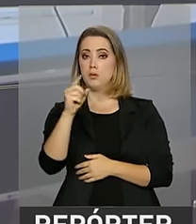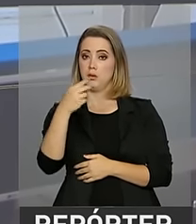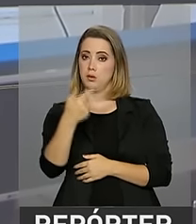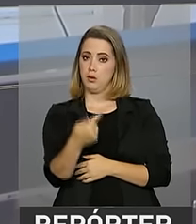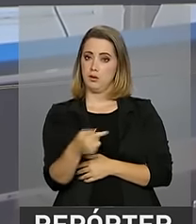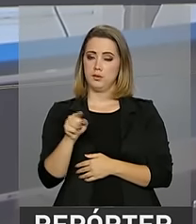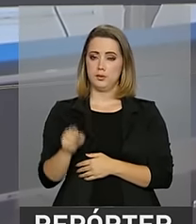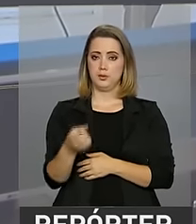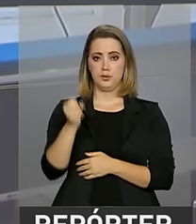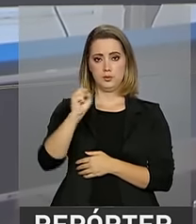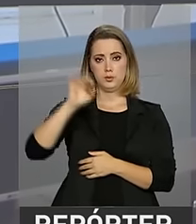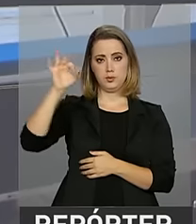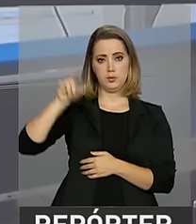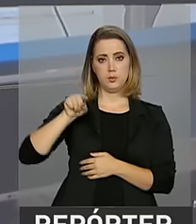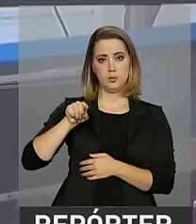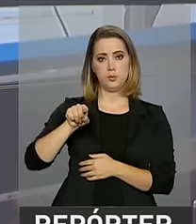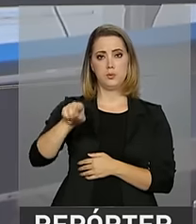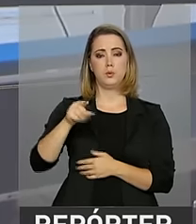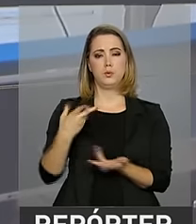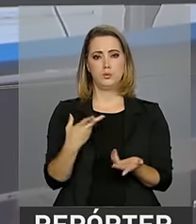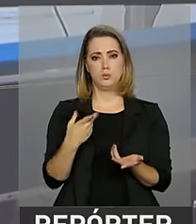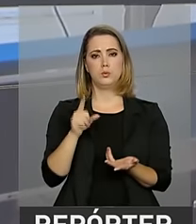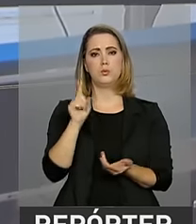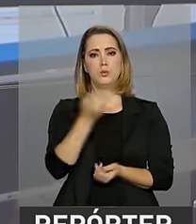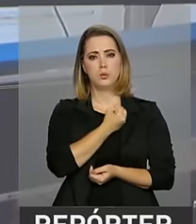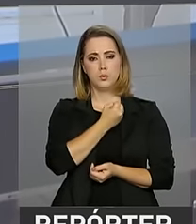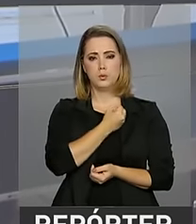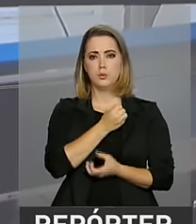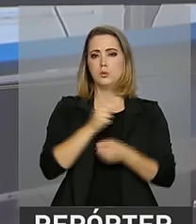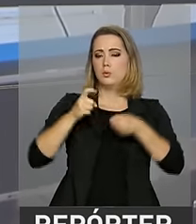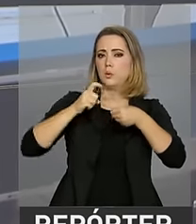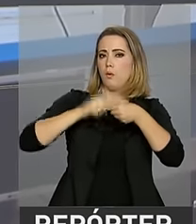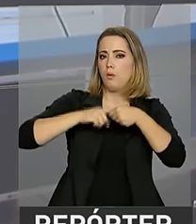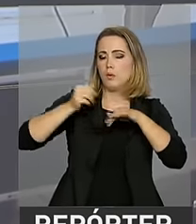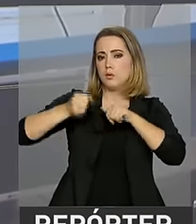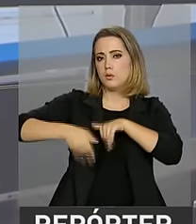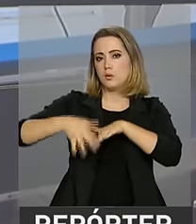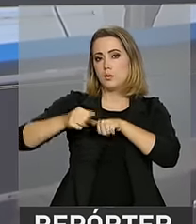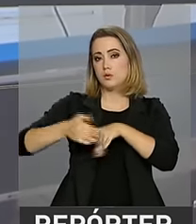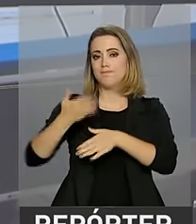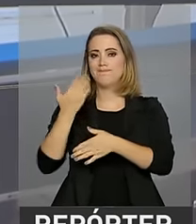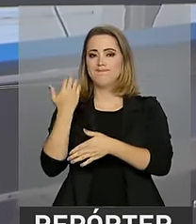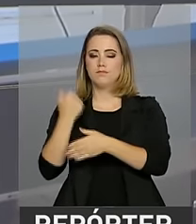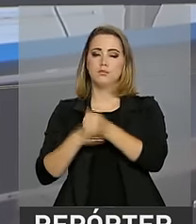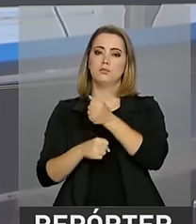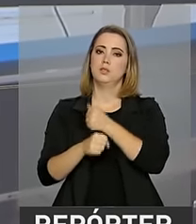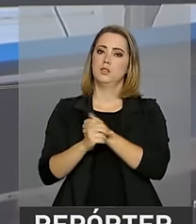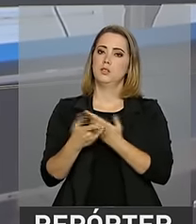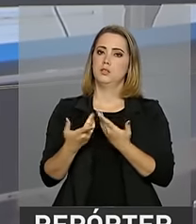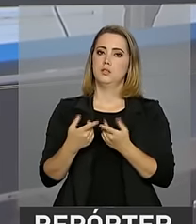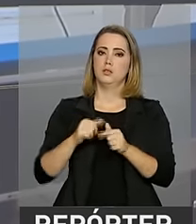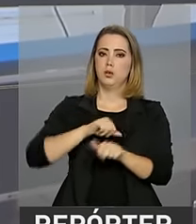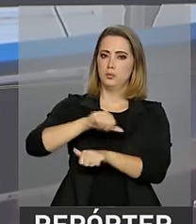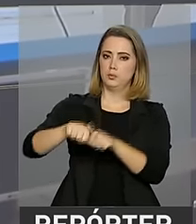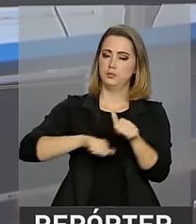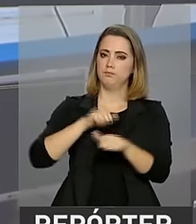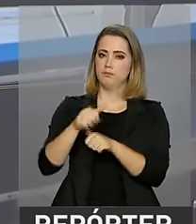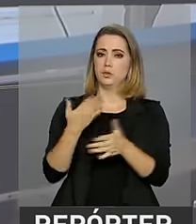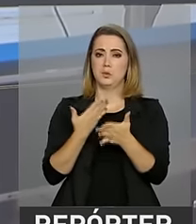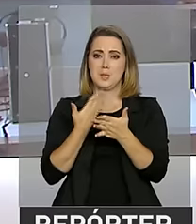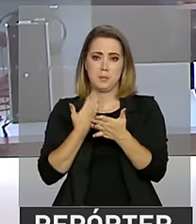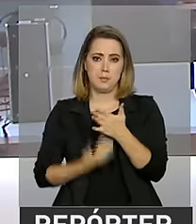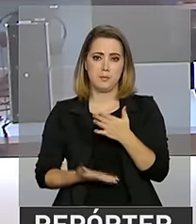com o resultado o índice retornaria ao patamar de Setembro passado revertendo as perdas do último trimestre do ano